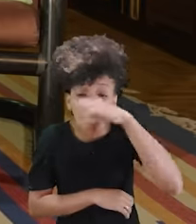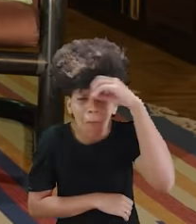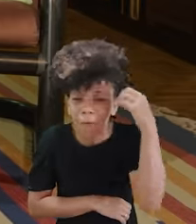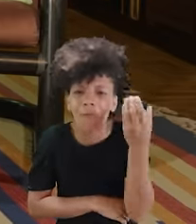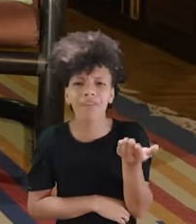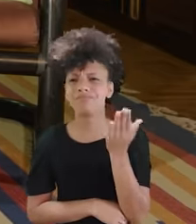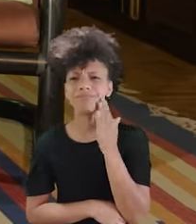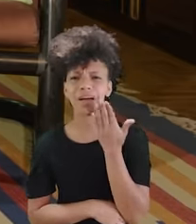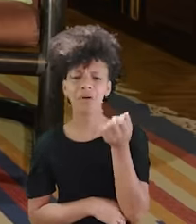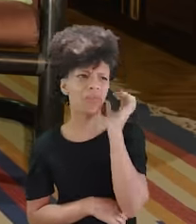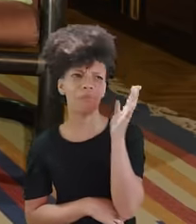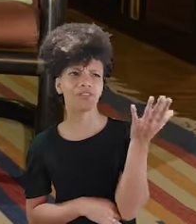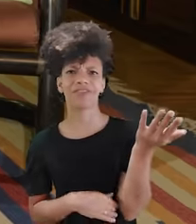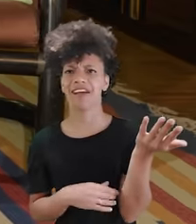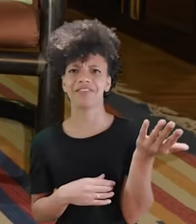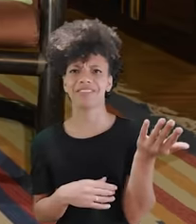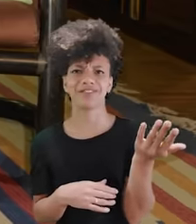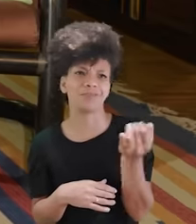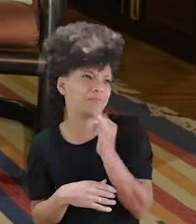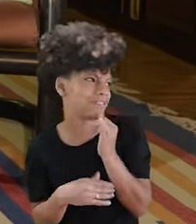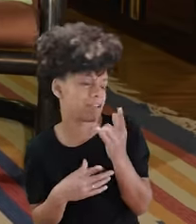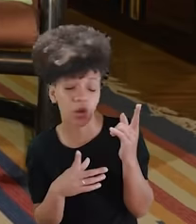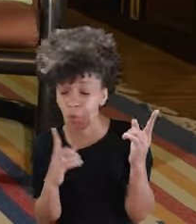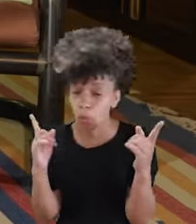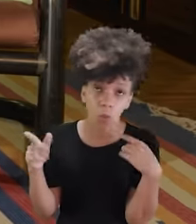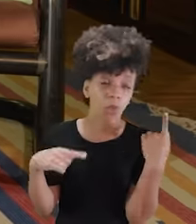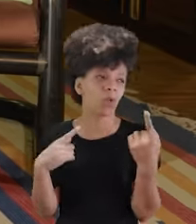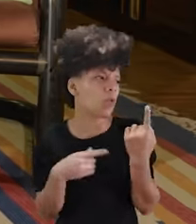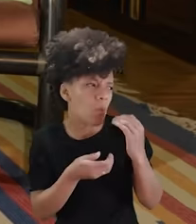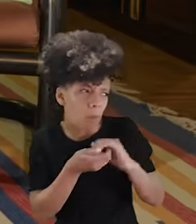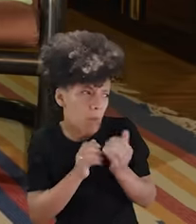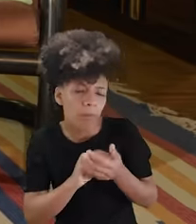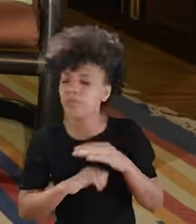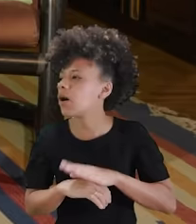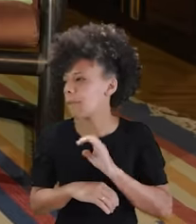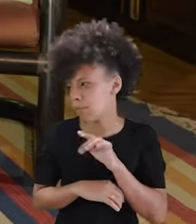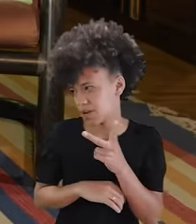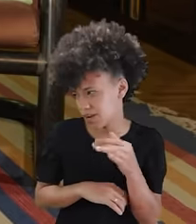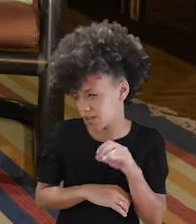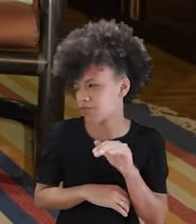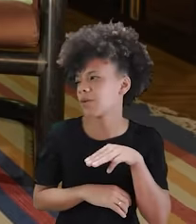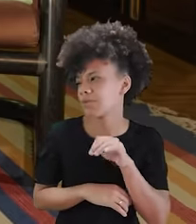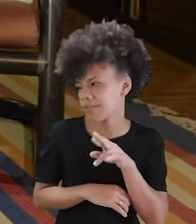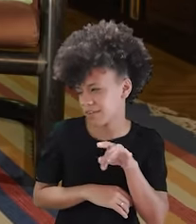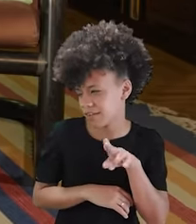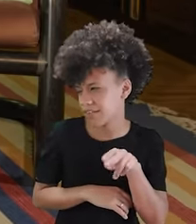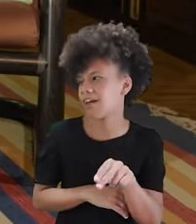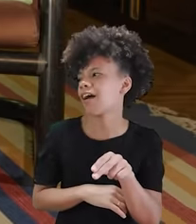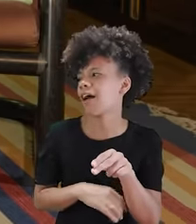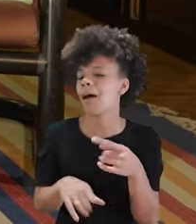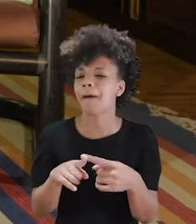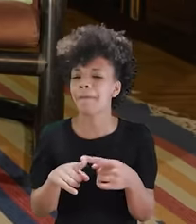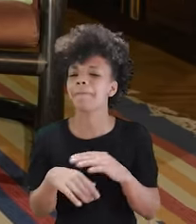bolinho de Amsterdã que uma vez me deram um bolinho de Amsterdã no Brasil eu tava